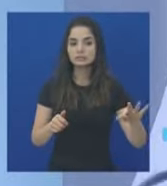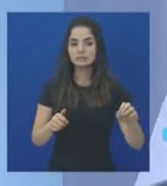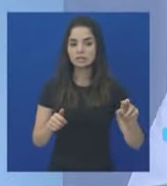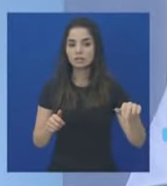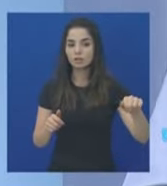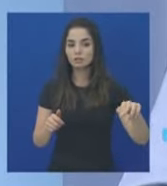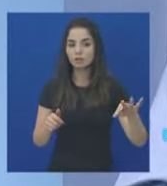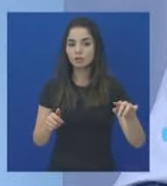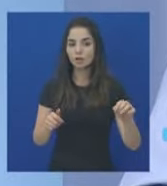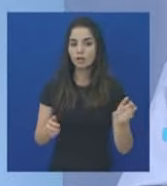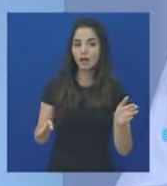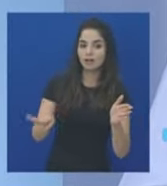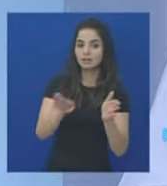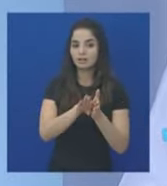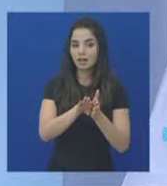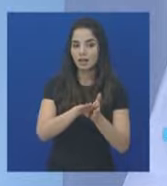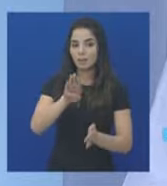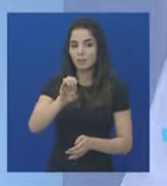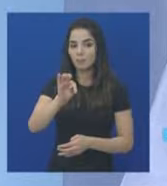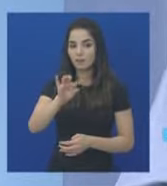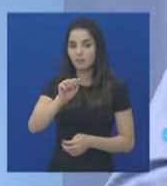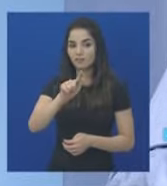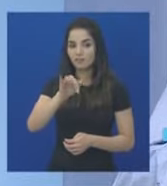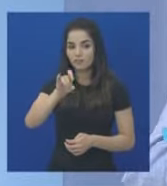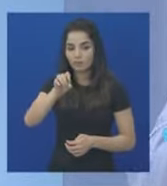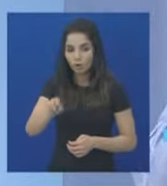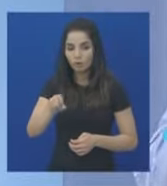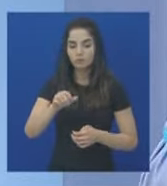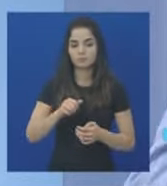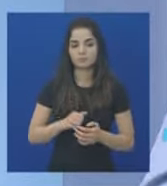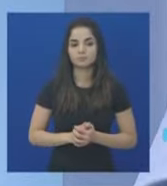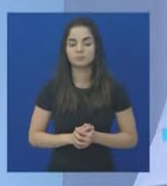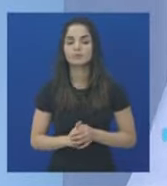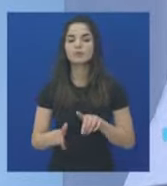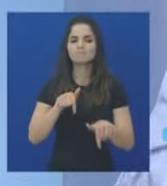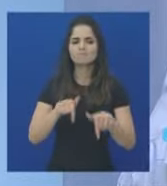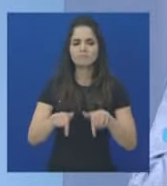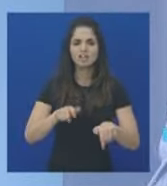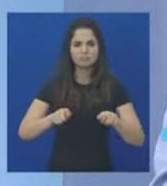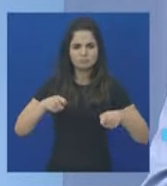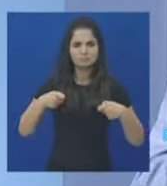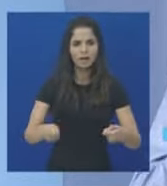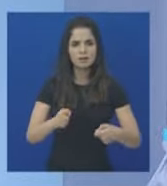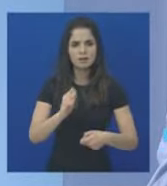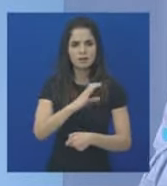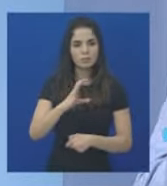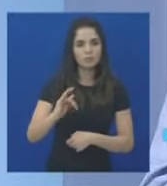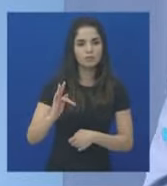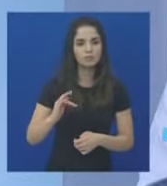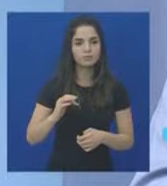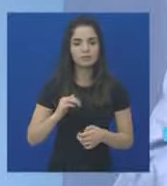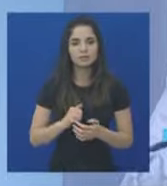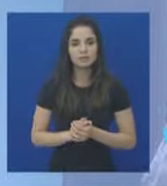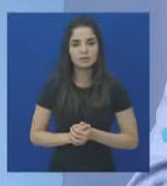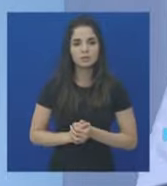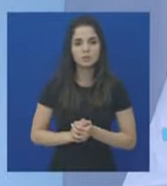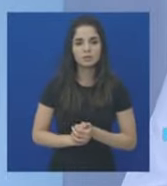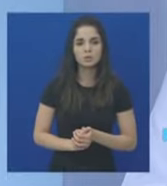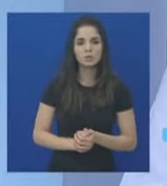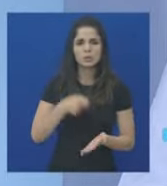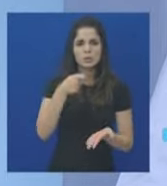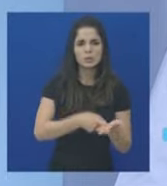precisam de andar de ônibus gratuitamente. E vamos fazer um trabalho intenso para que Cabo Frio deixe de cobrar a